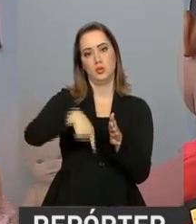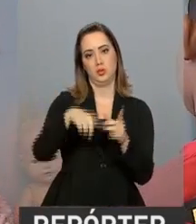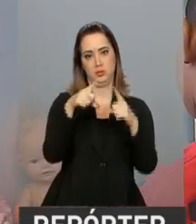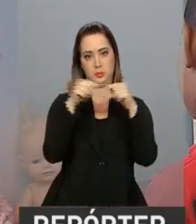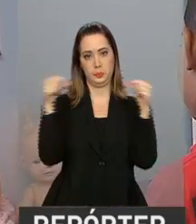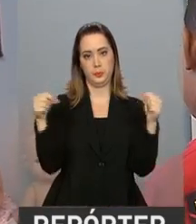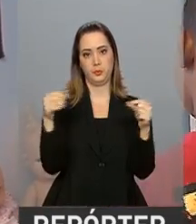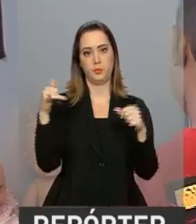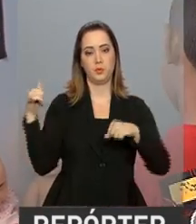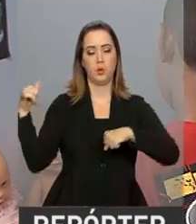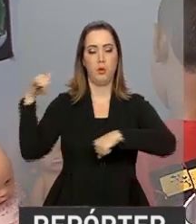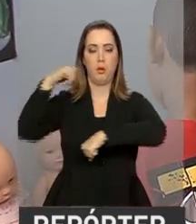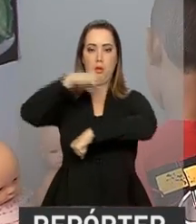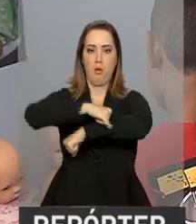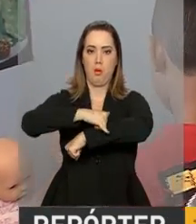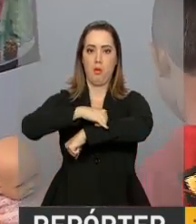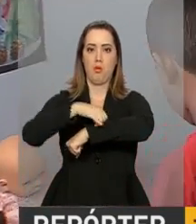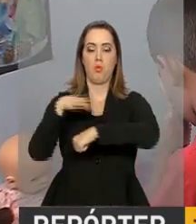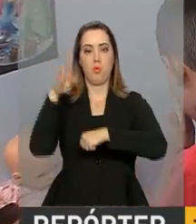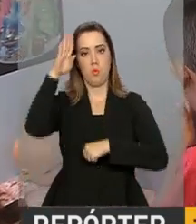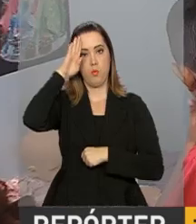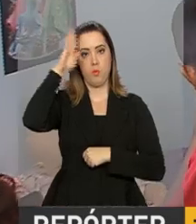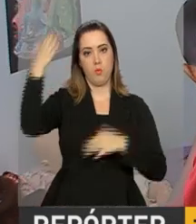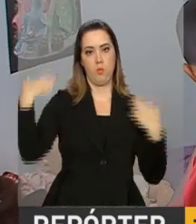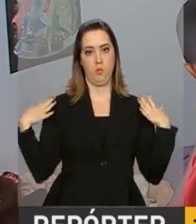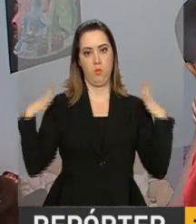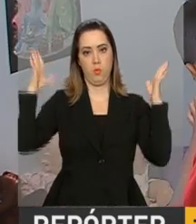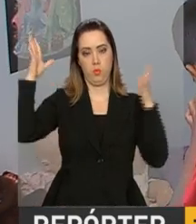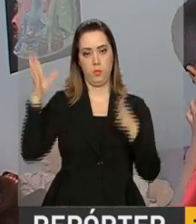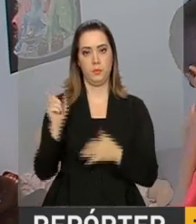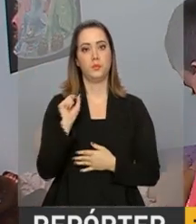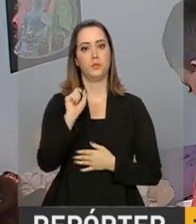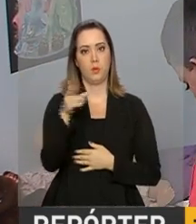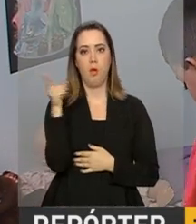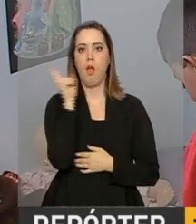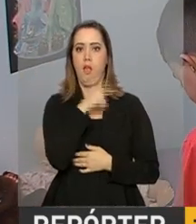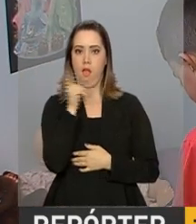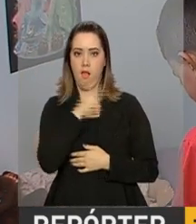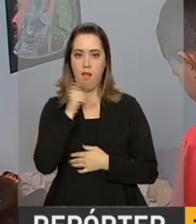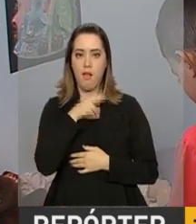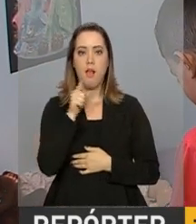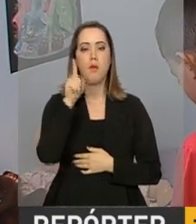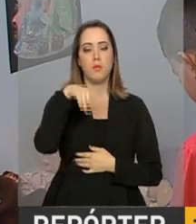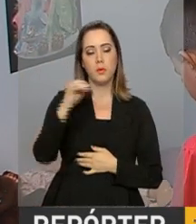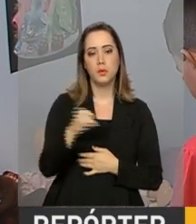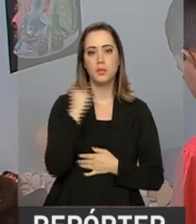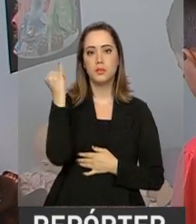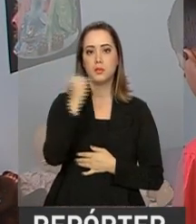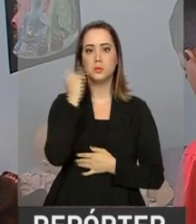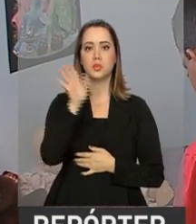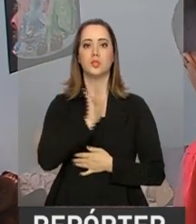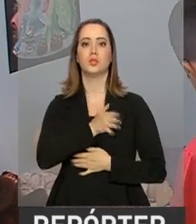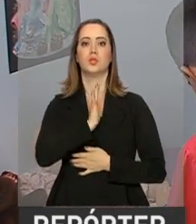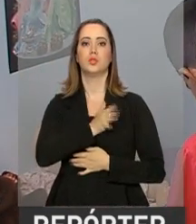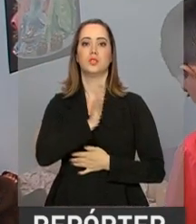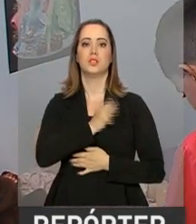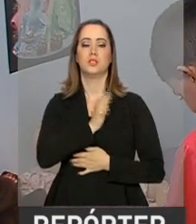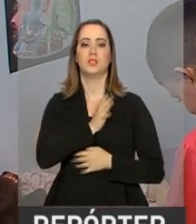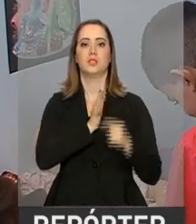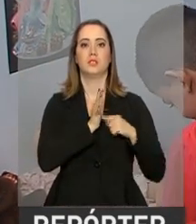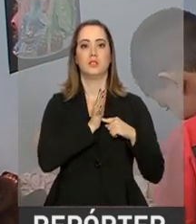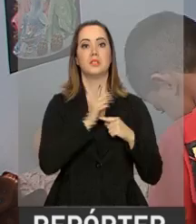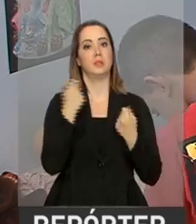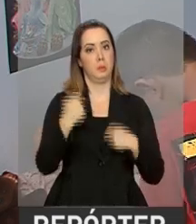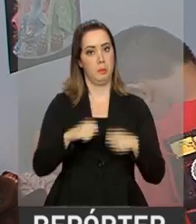Força Aérea Brasileira a rapidez no transporte foi essencial para o procedimento dar certo no caso do coração o órgão deve